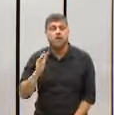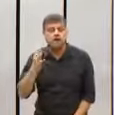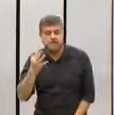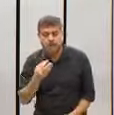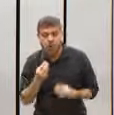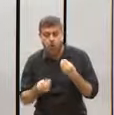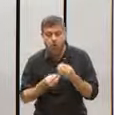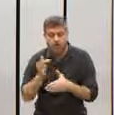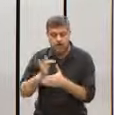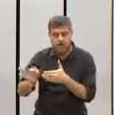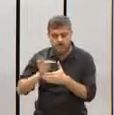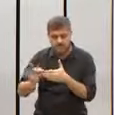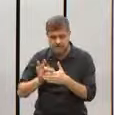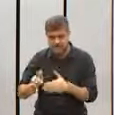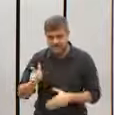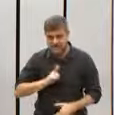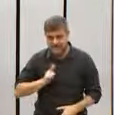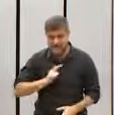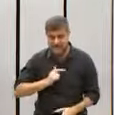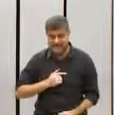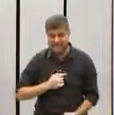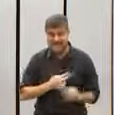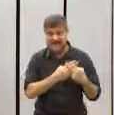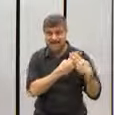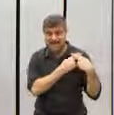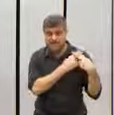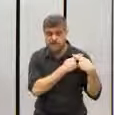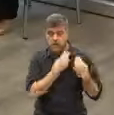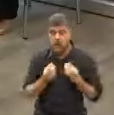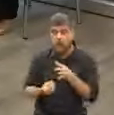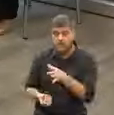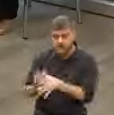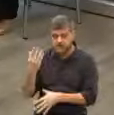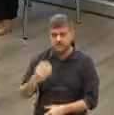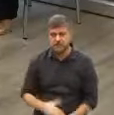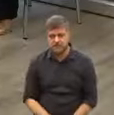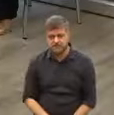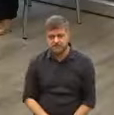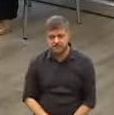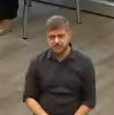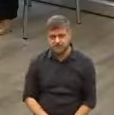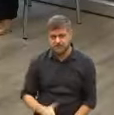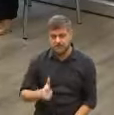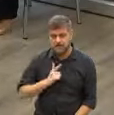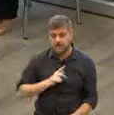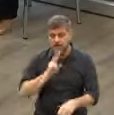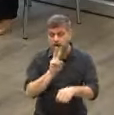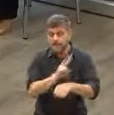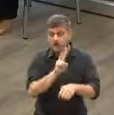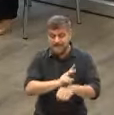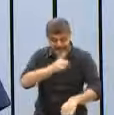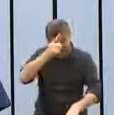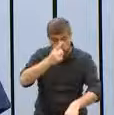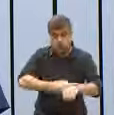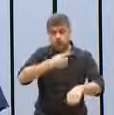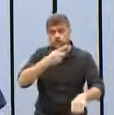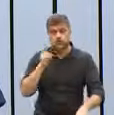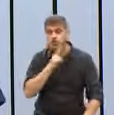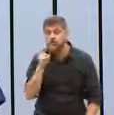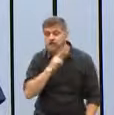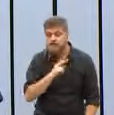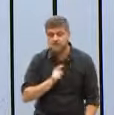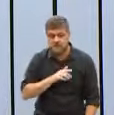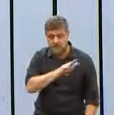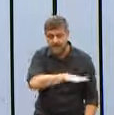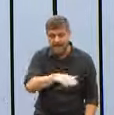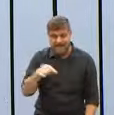o Conselho Tutelar tem essa função e como isso é feito. Medida protetiva e de urgência. Quando a